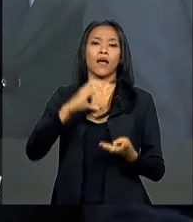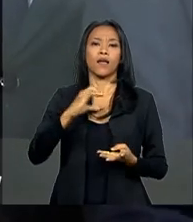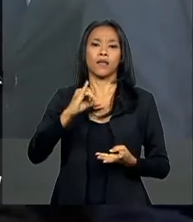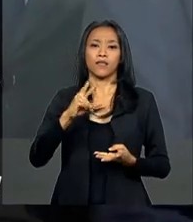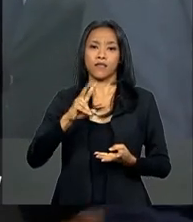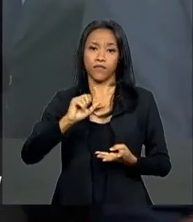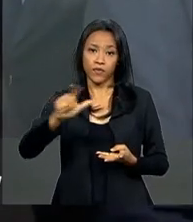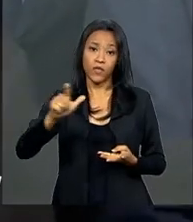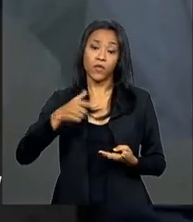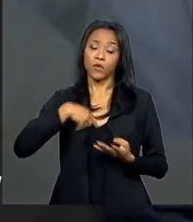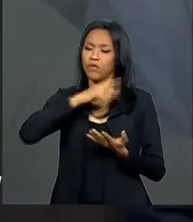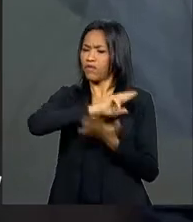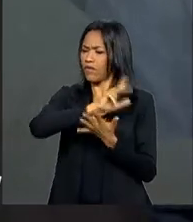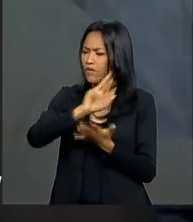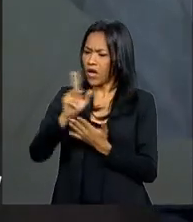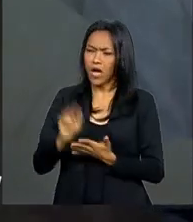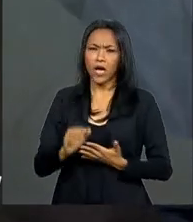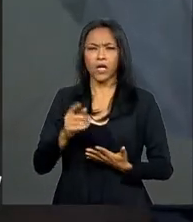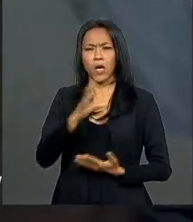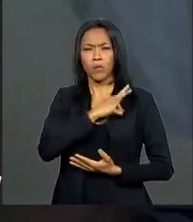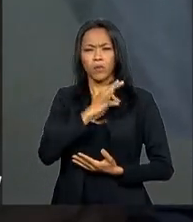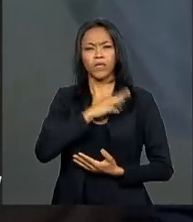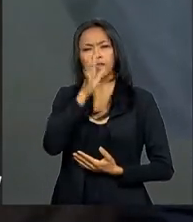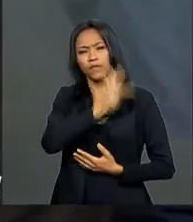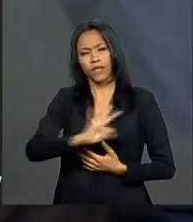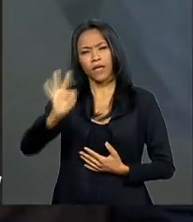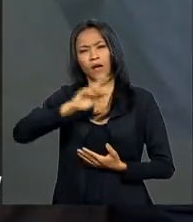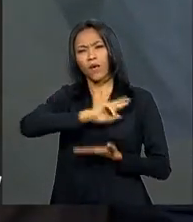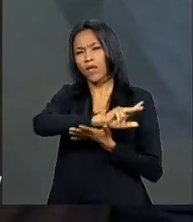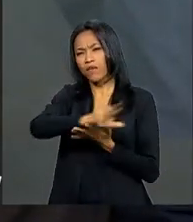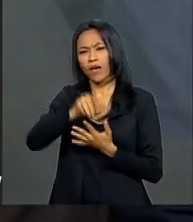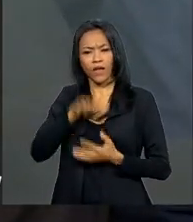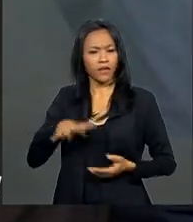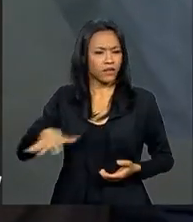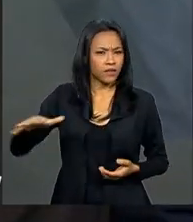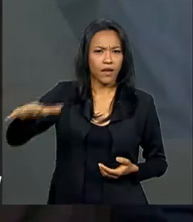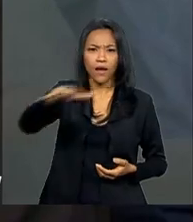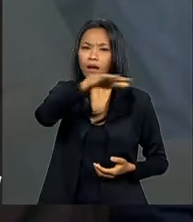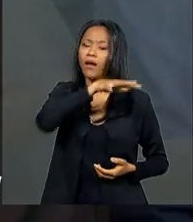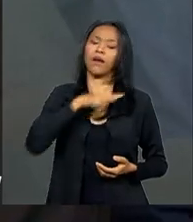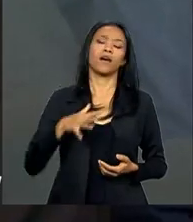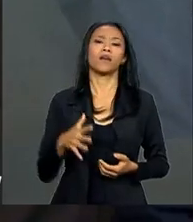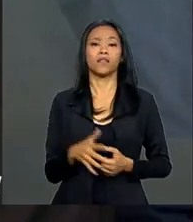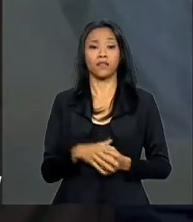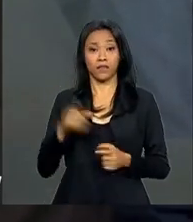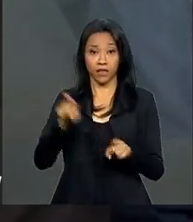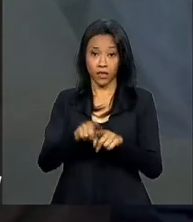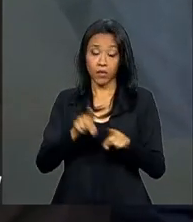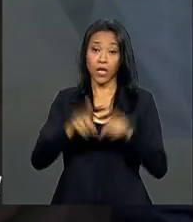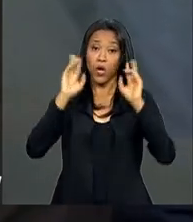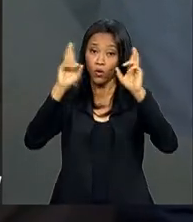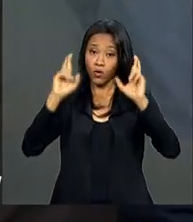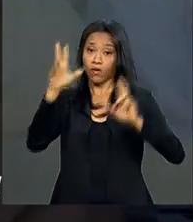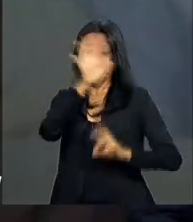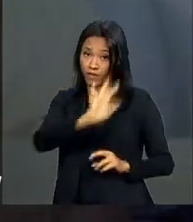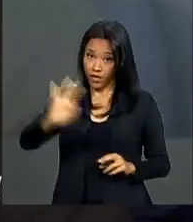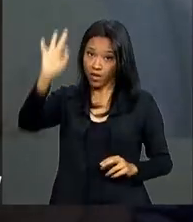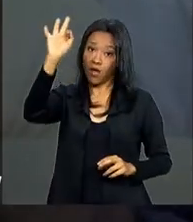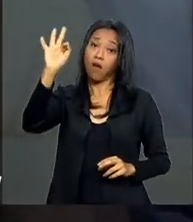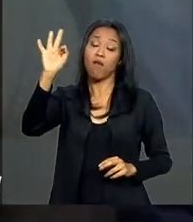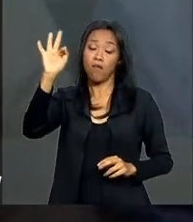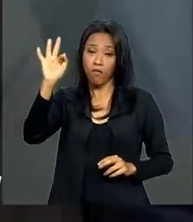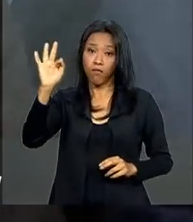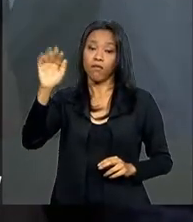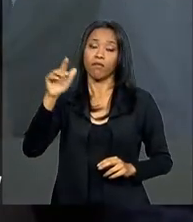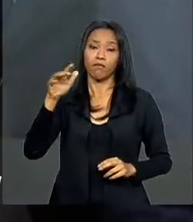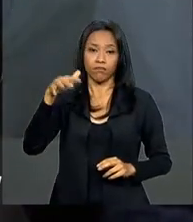com, enfim, todos, polícia federal, enfim, todos os setores hipotecados, rodoviária federal, né?